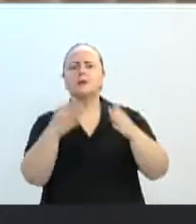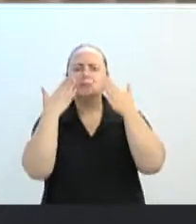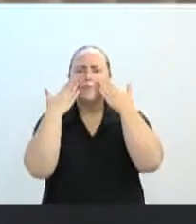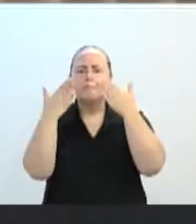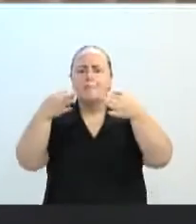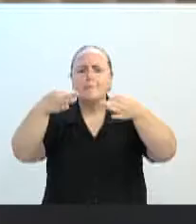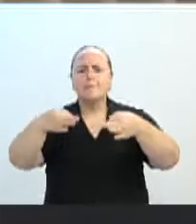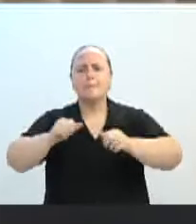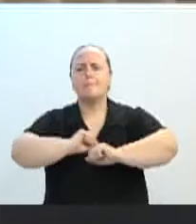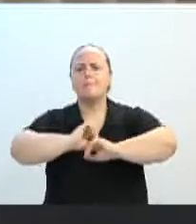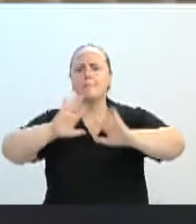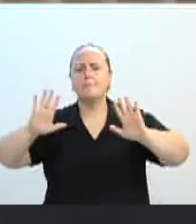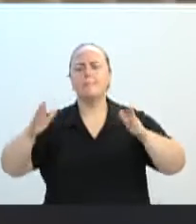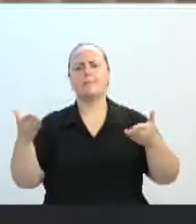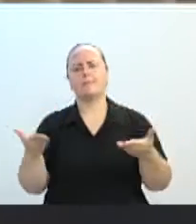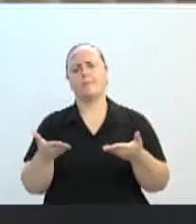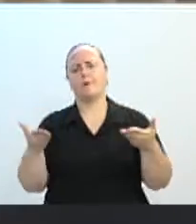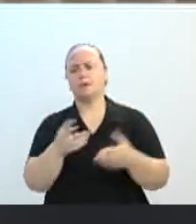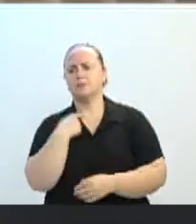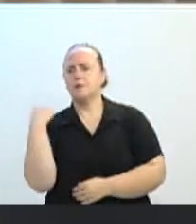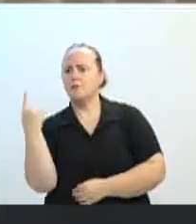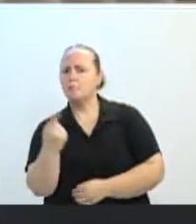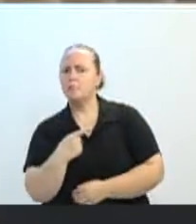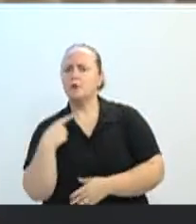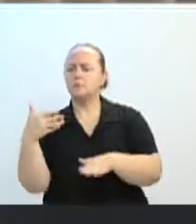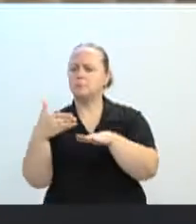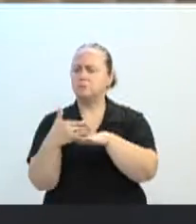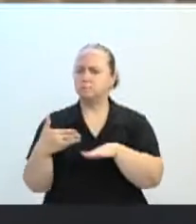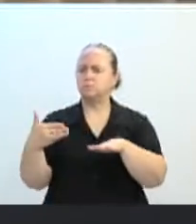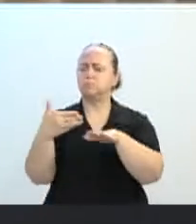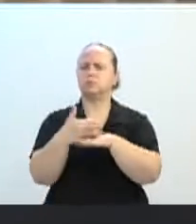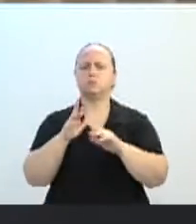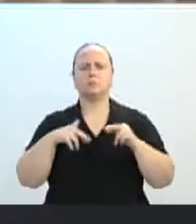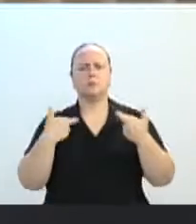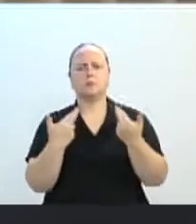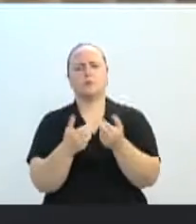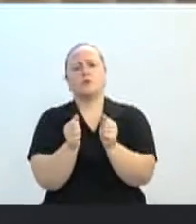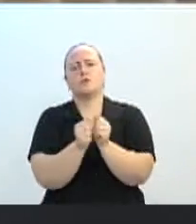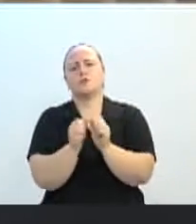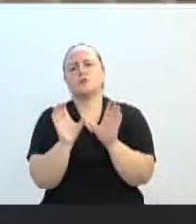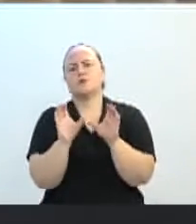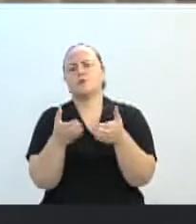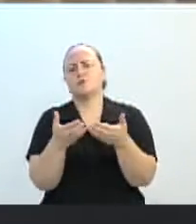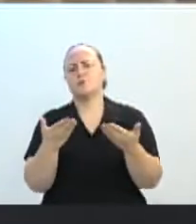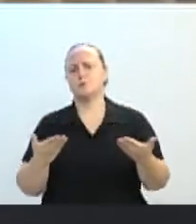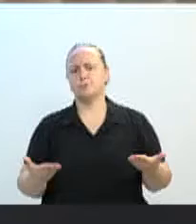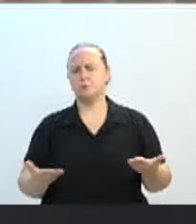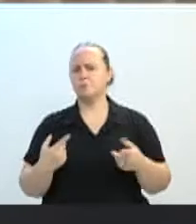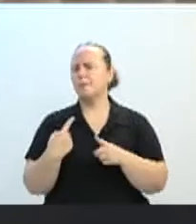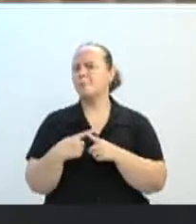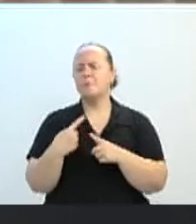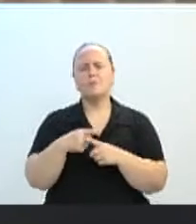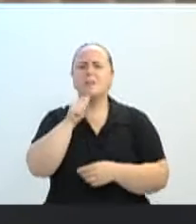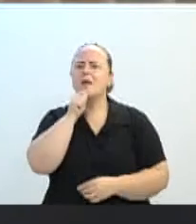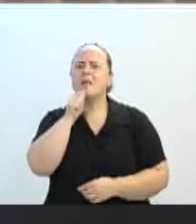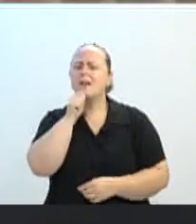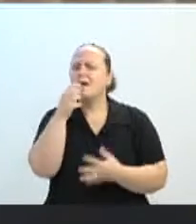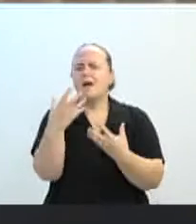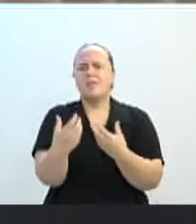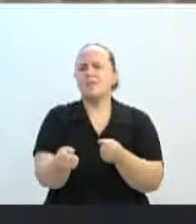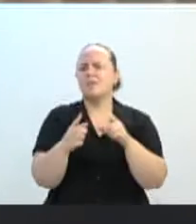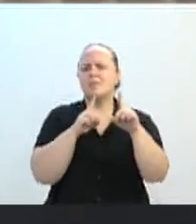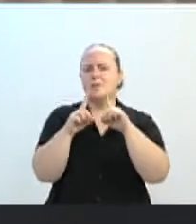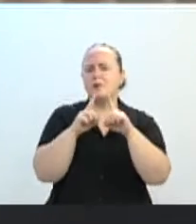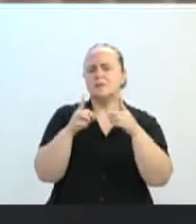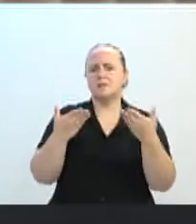se faça venho com o nós fizemos como nós participamos de várias reuniões com a comunidade Qual o problema com medo de dialogar se é para